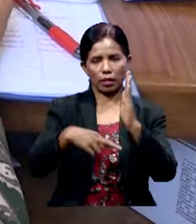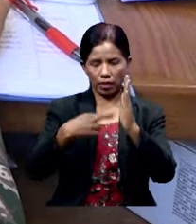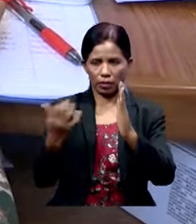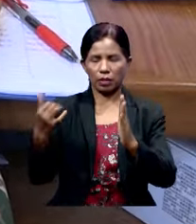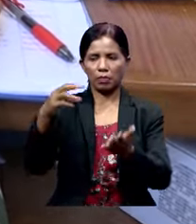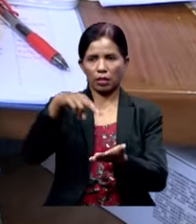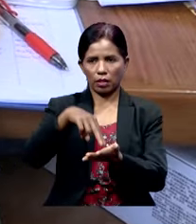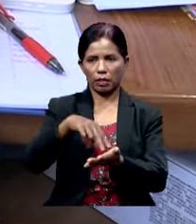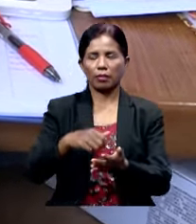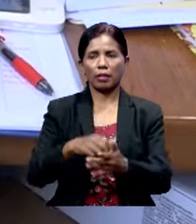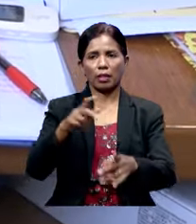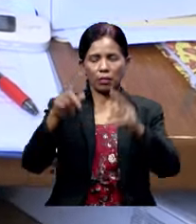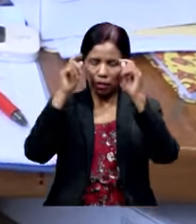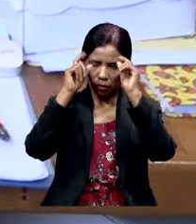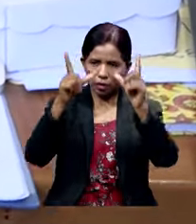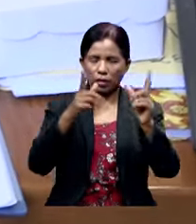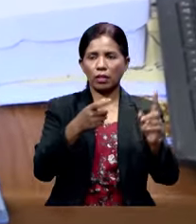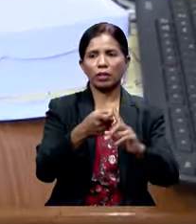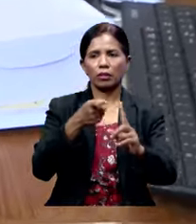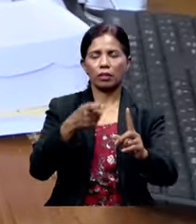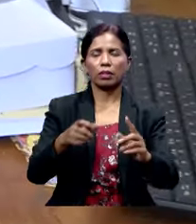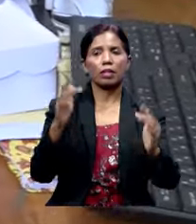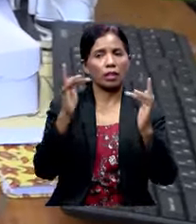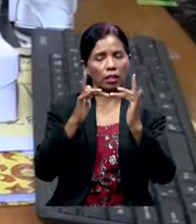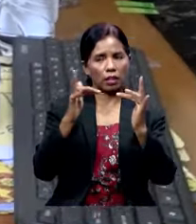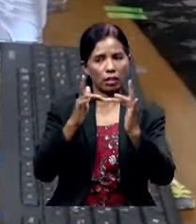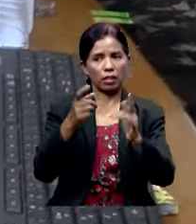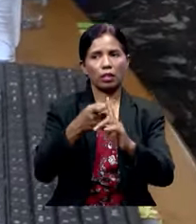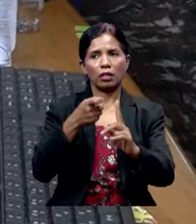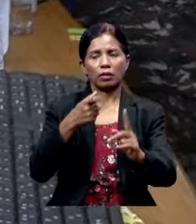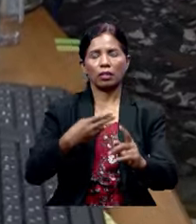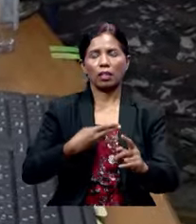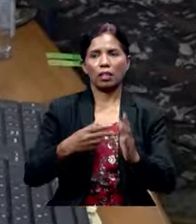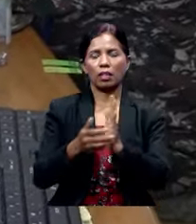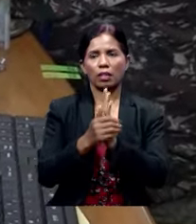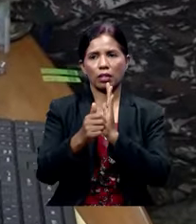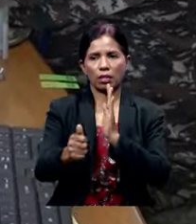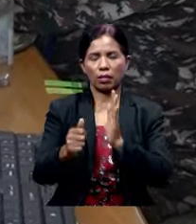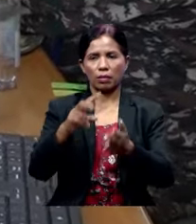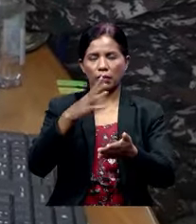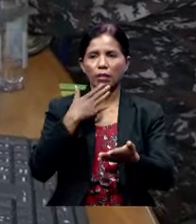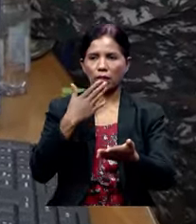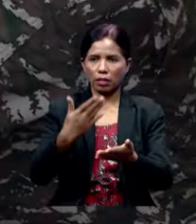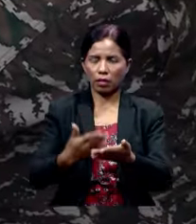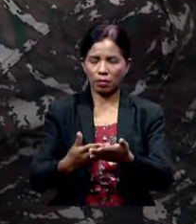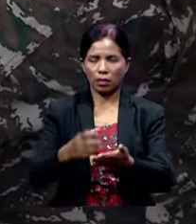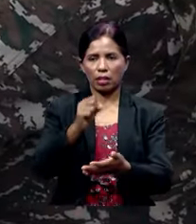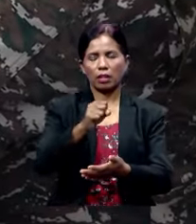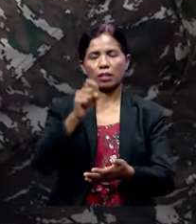estabelecido. Timor-Leste nebe hata uma aplicação, lhe usa sistema online, mais ho habilidade literária, basa